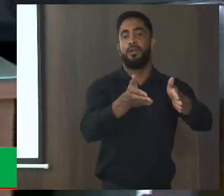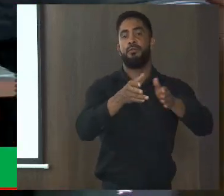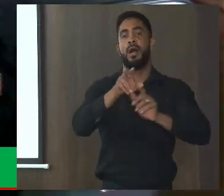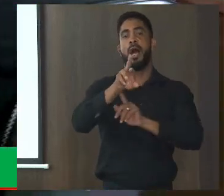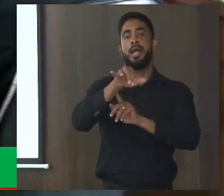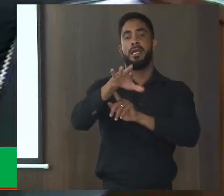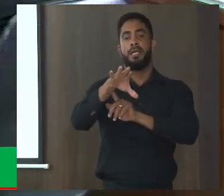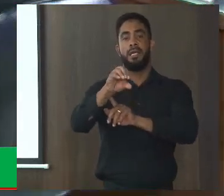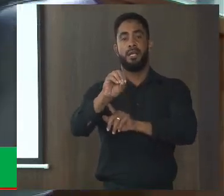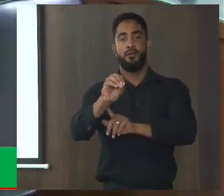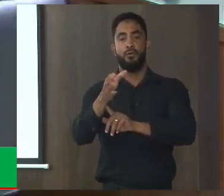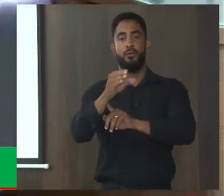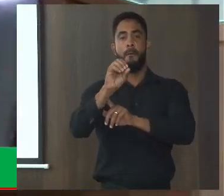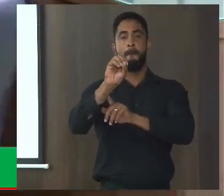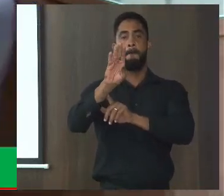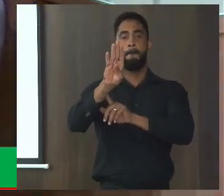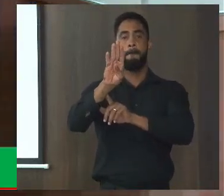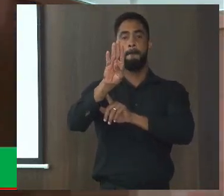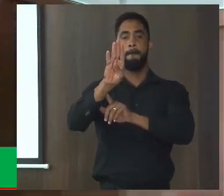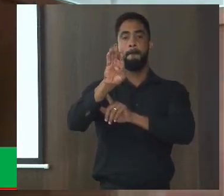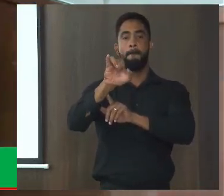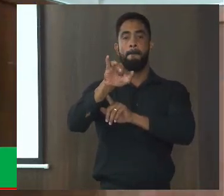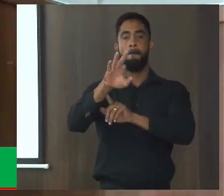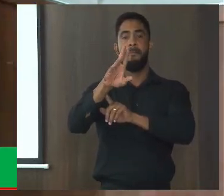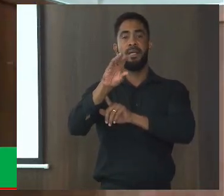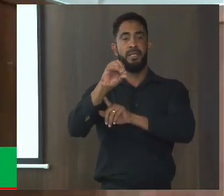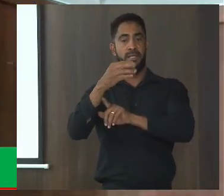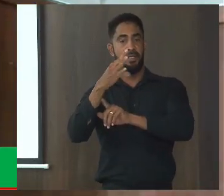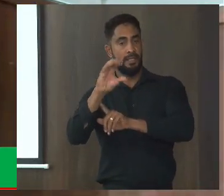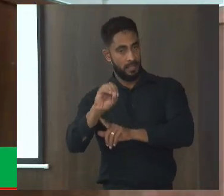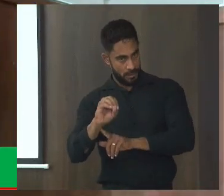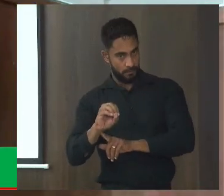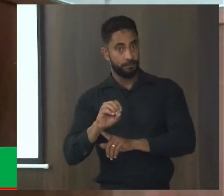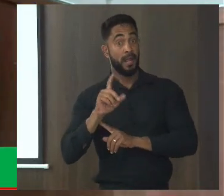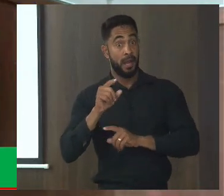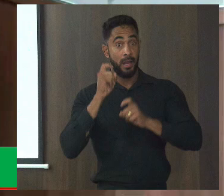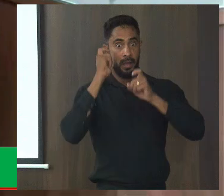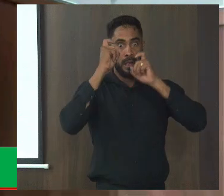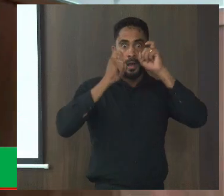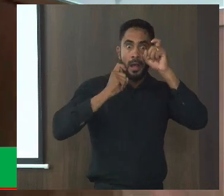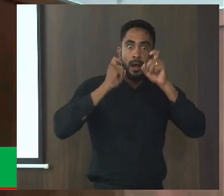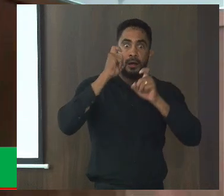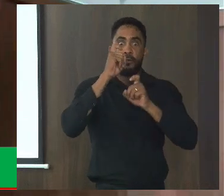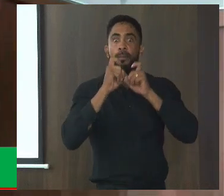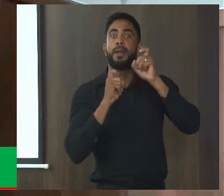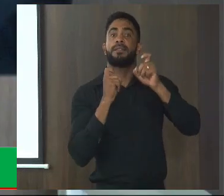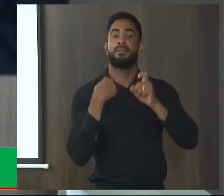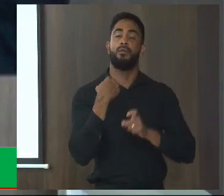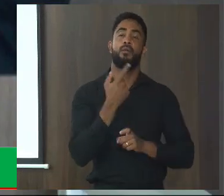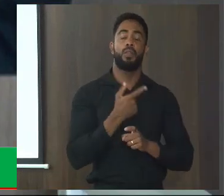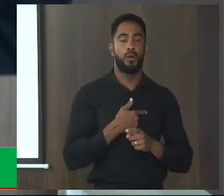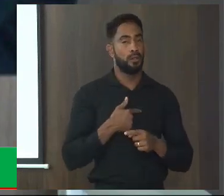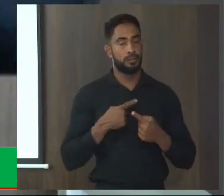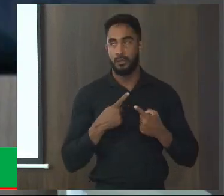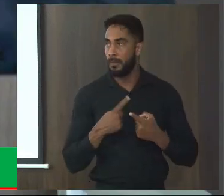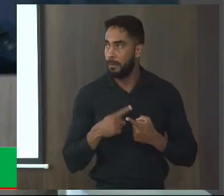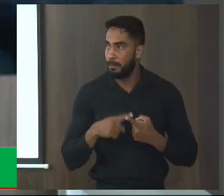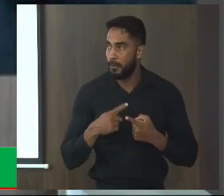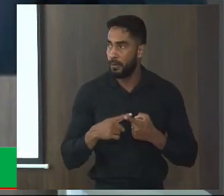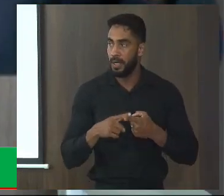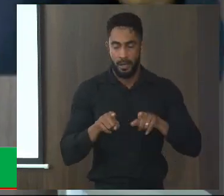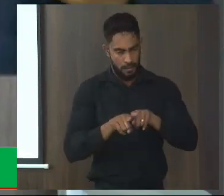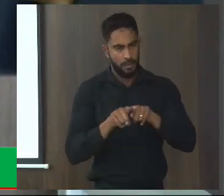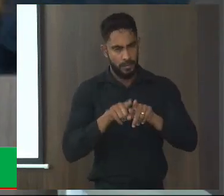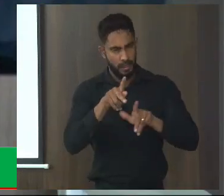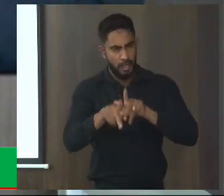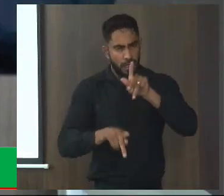Ribeirão, e que joga no Gurutuba. Essa é uma das maiores preocupações nossa, também da população, que